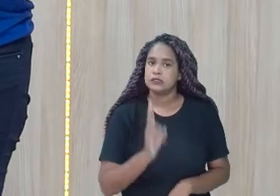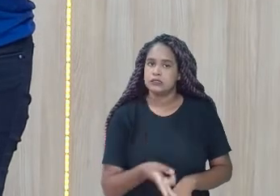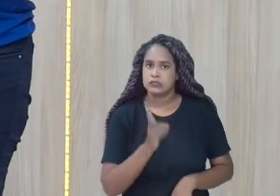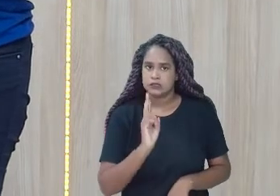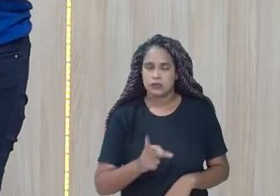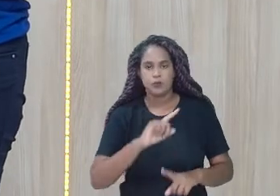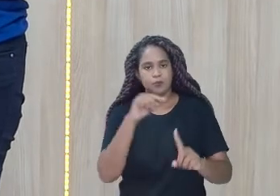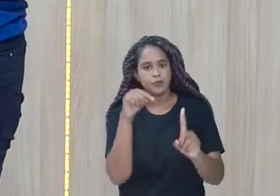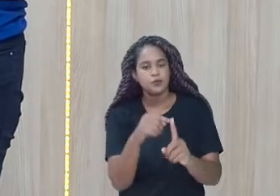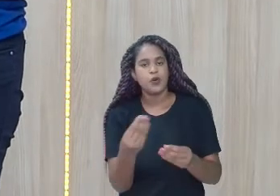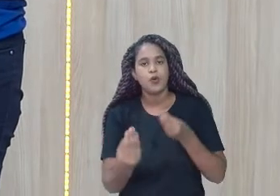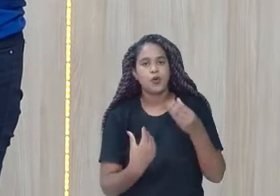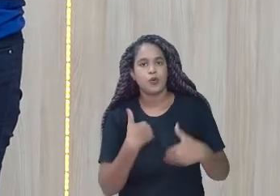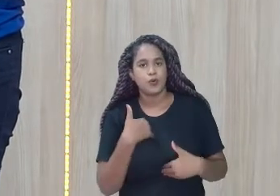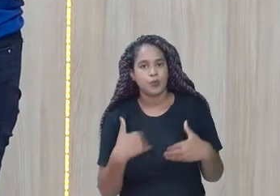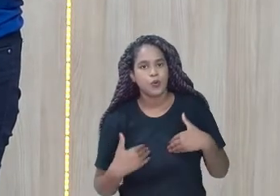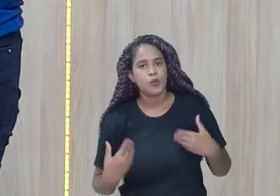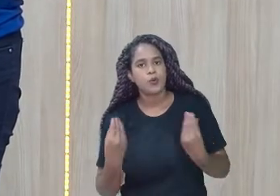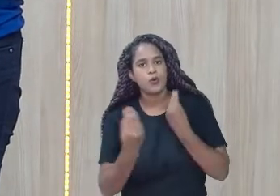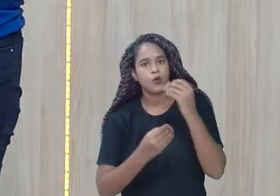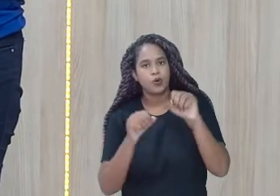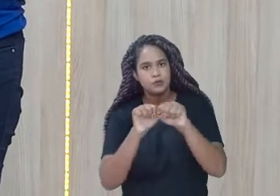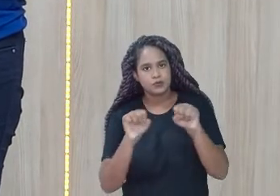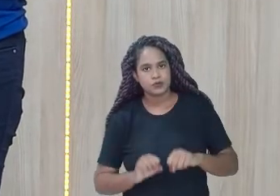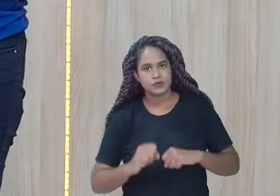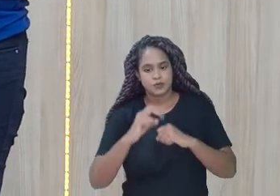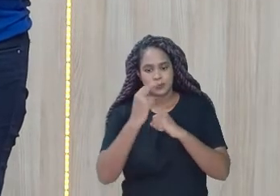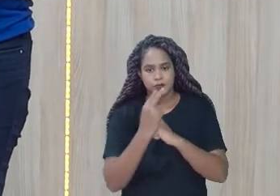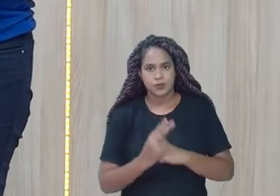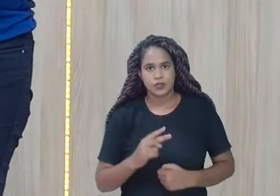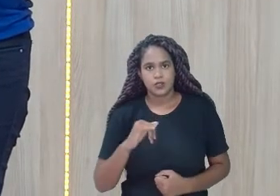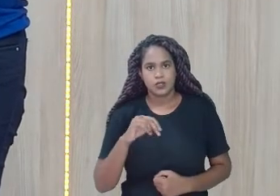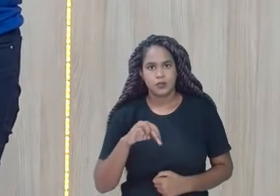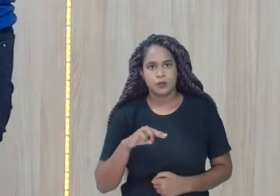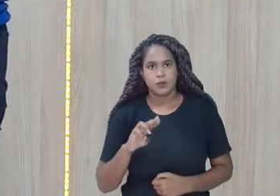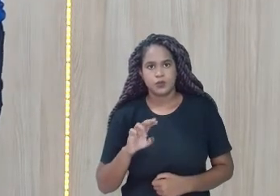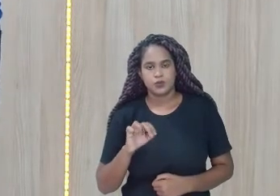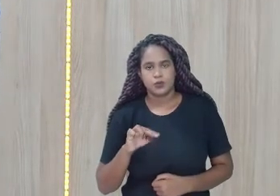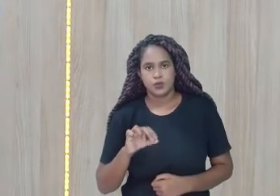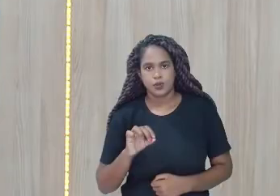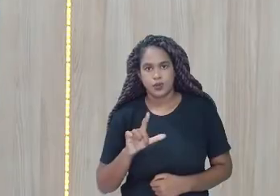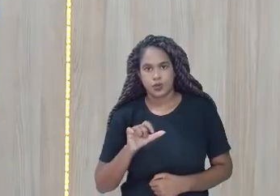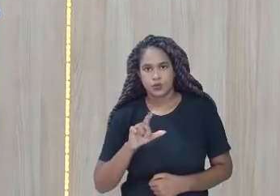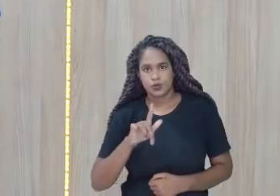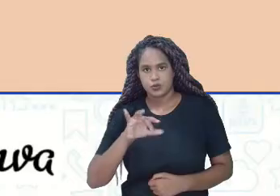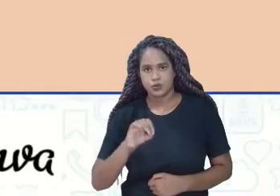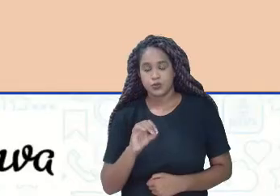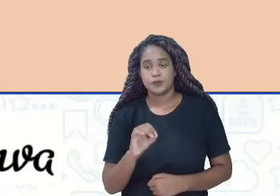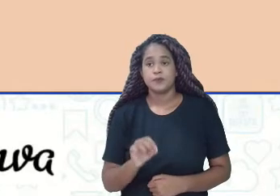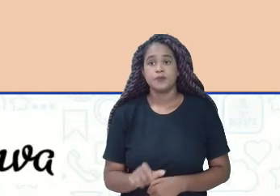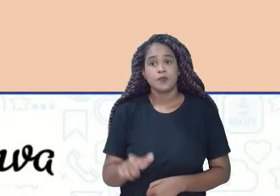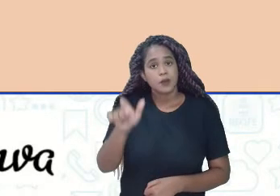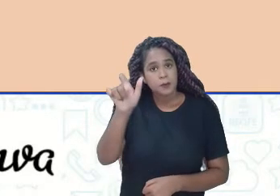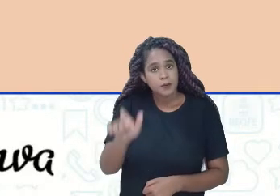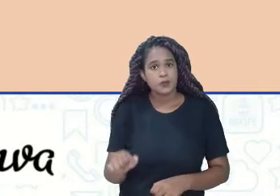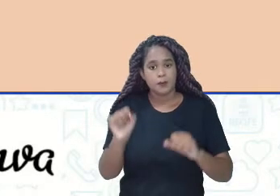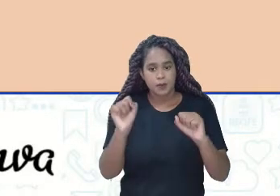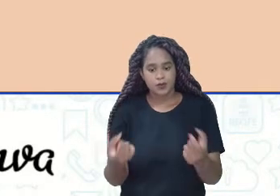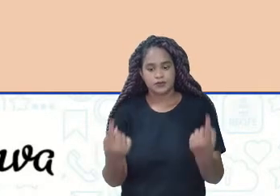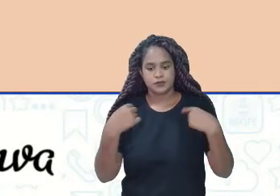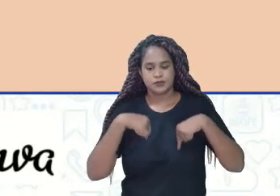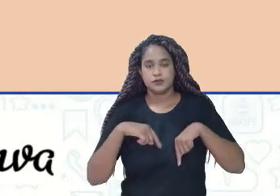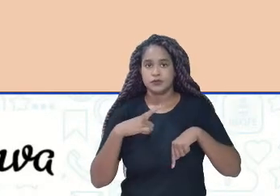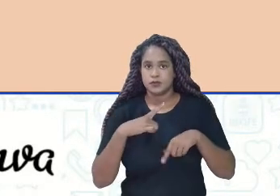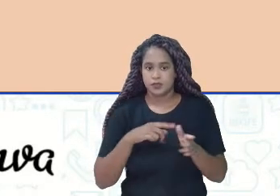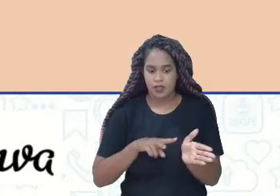para saber como está o seu sistema imunológico. Uma pessoa, ela pode ser portadora do